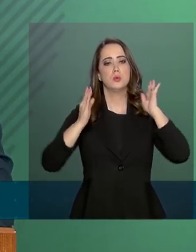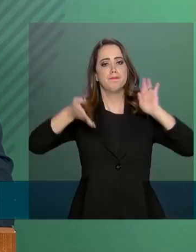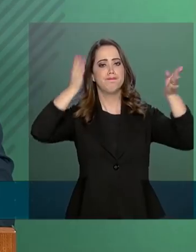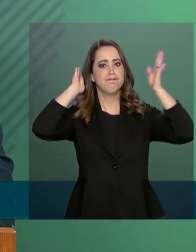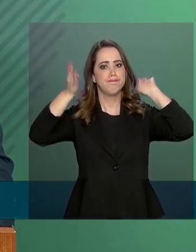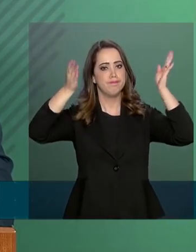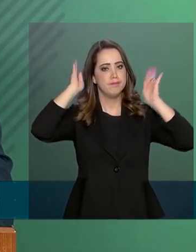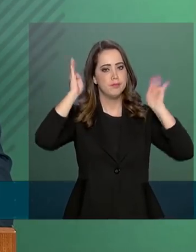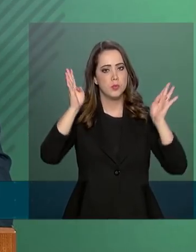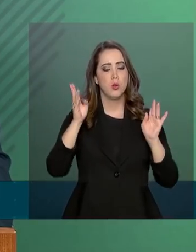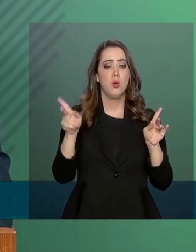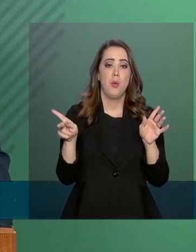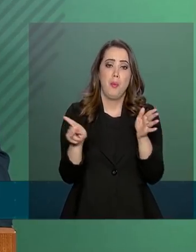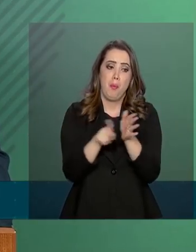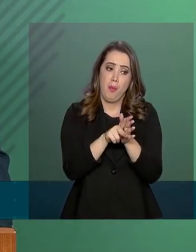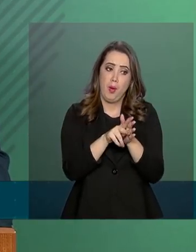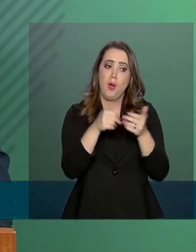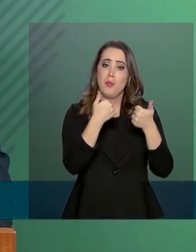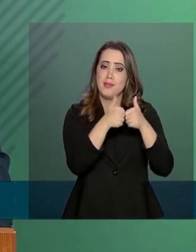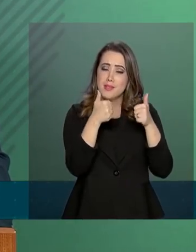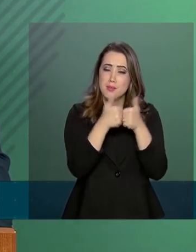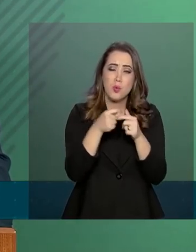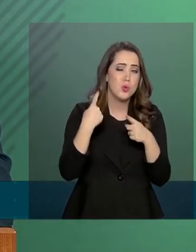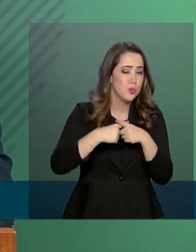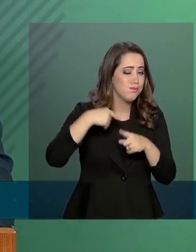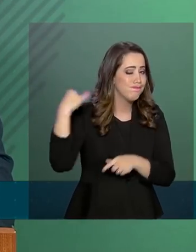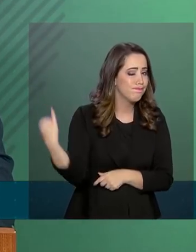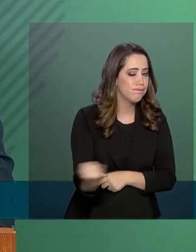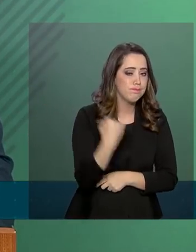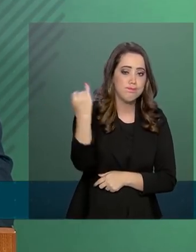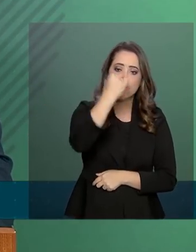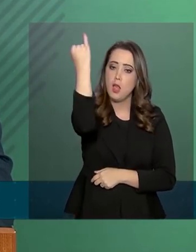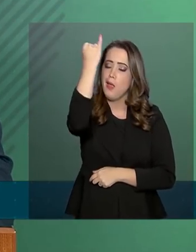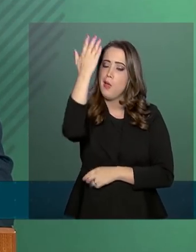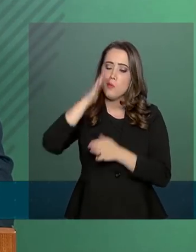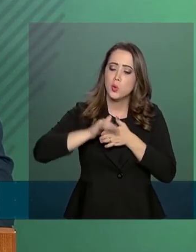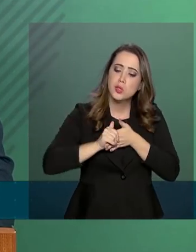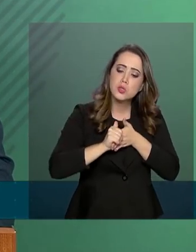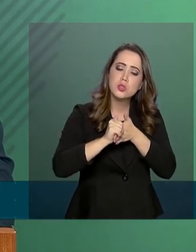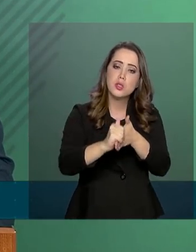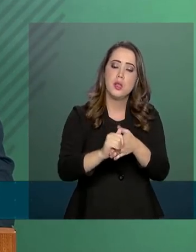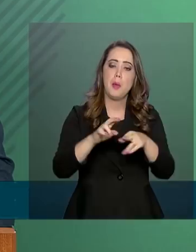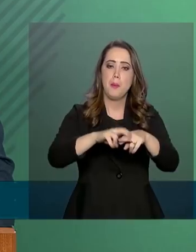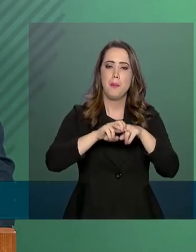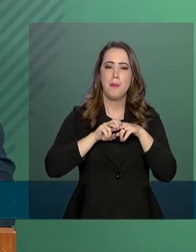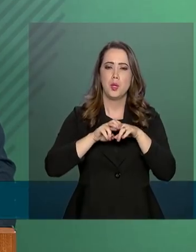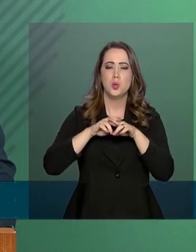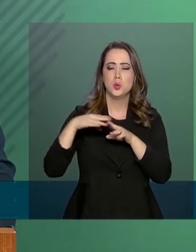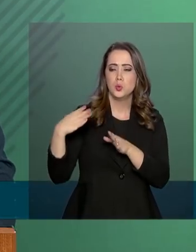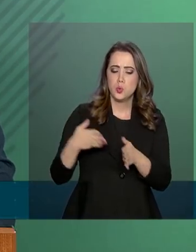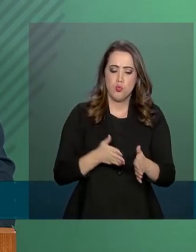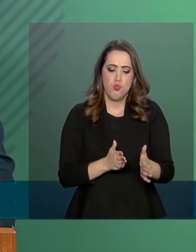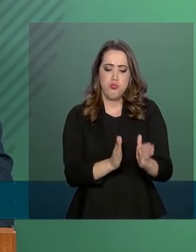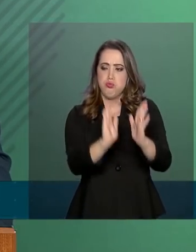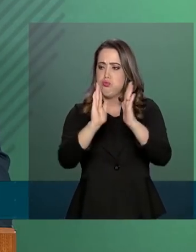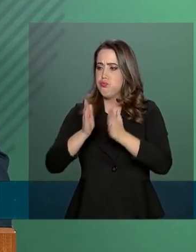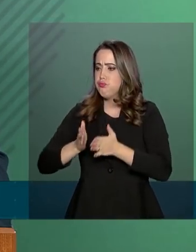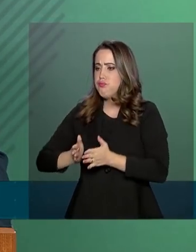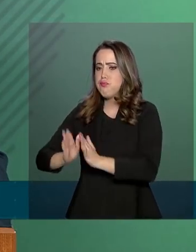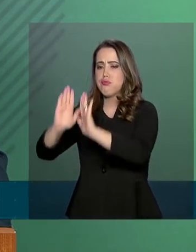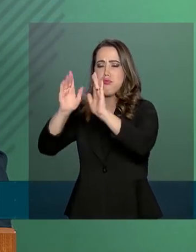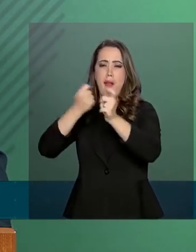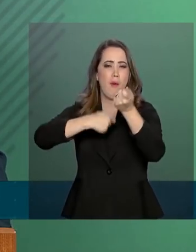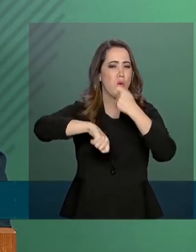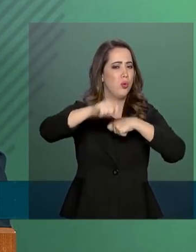de transporte rodoviário tão importantes na condução por meio das artérias rodoviárias da